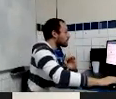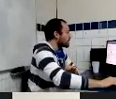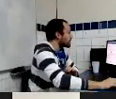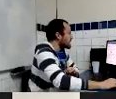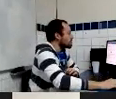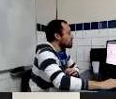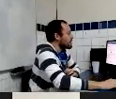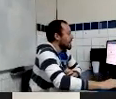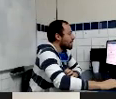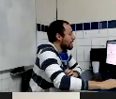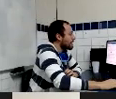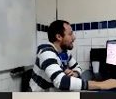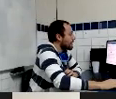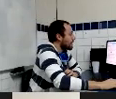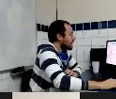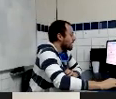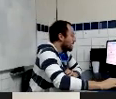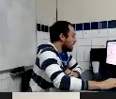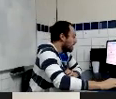Tá faltando três minutos para acabar.